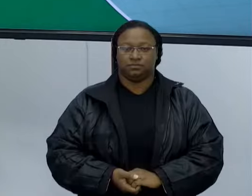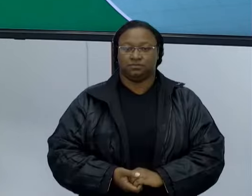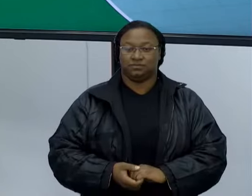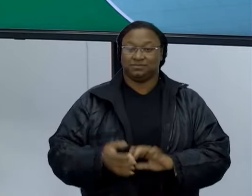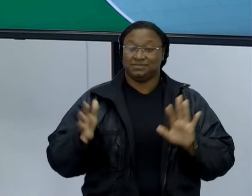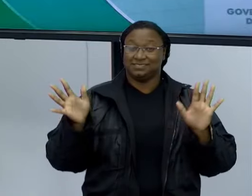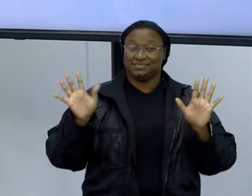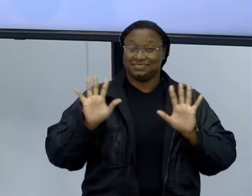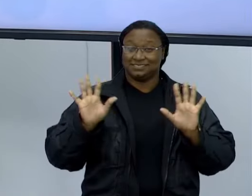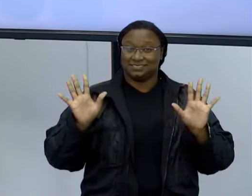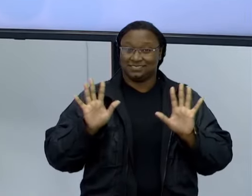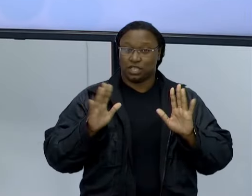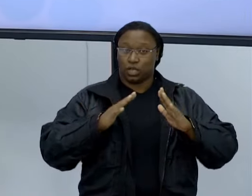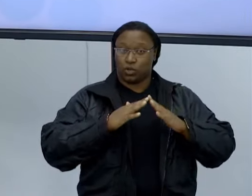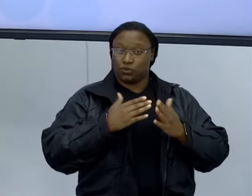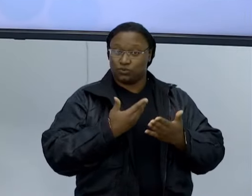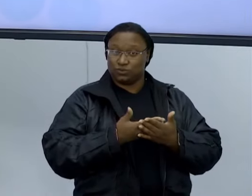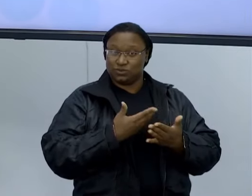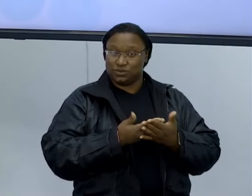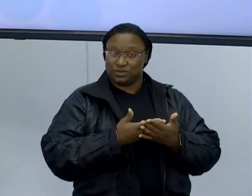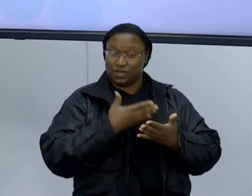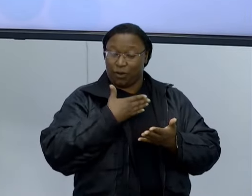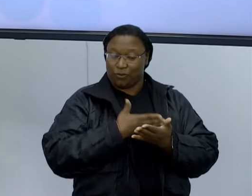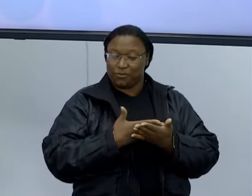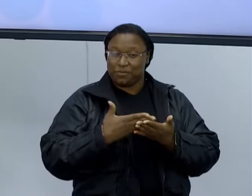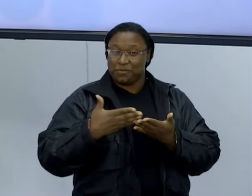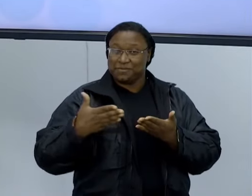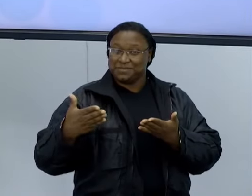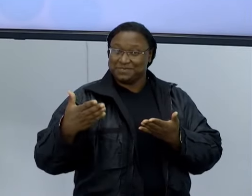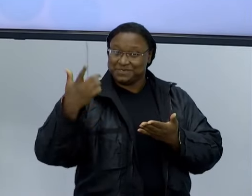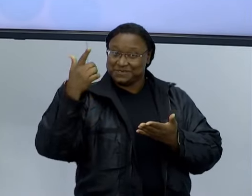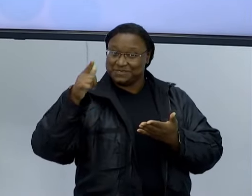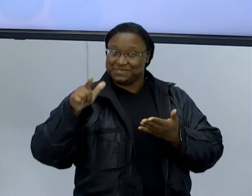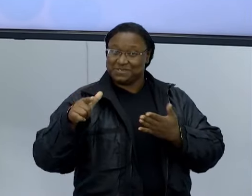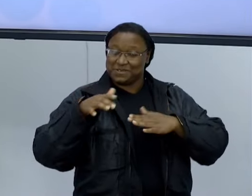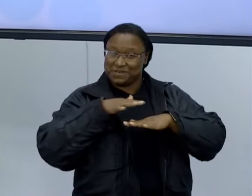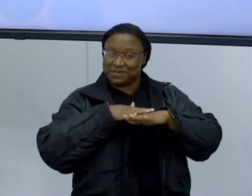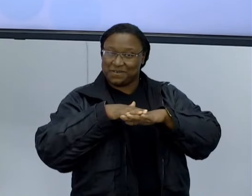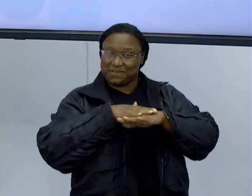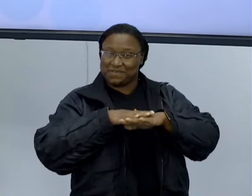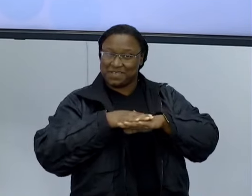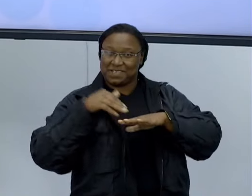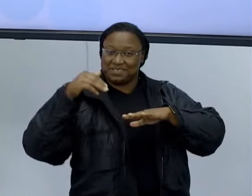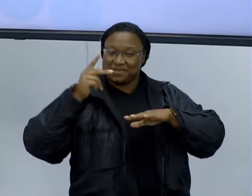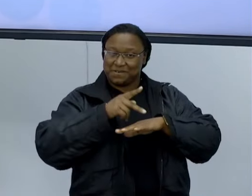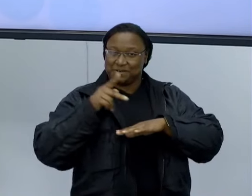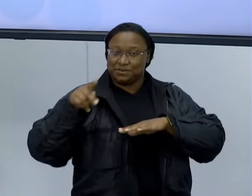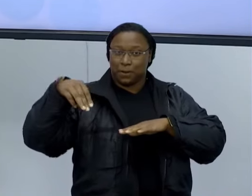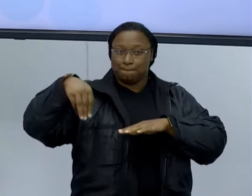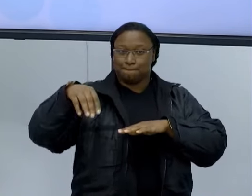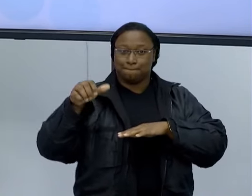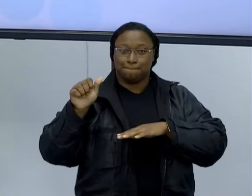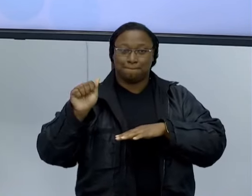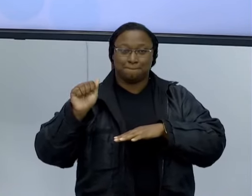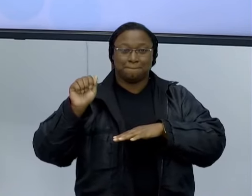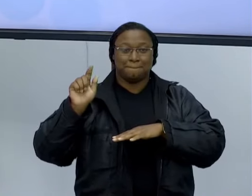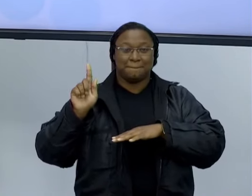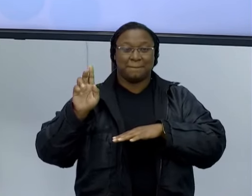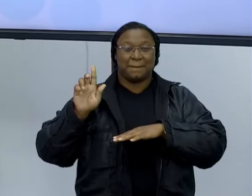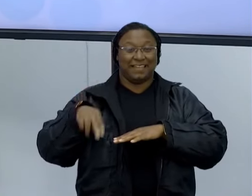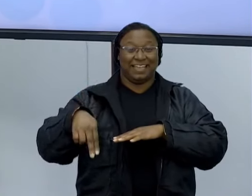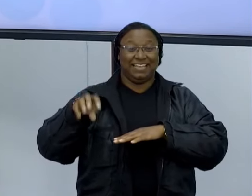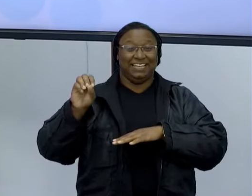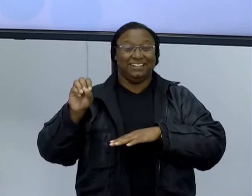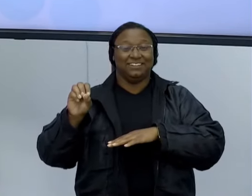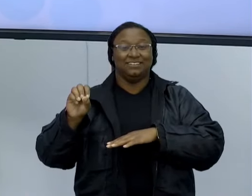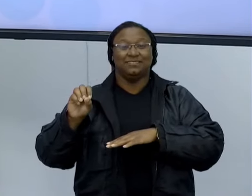Salve, meus caros estudantes, é isso daí, está começando aqui mais uma conversa com o professor Magno. Ó, esse daqui é o meu sinal, a Elisa está